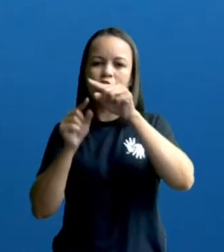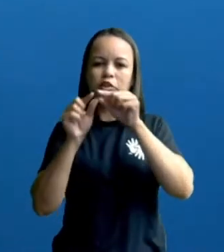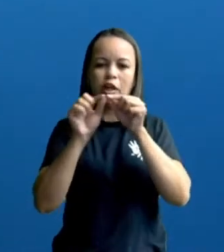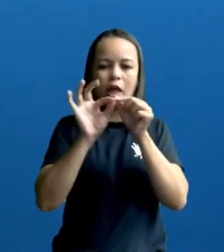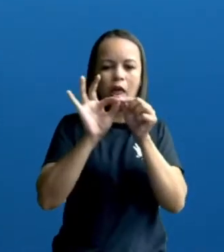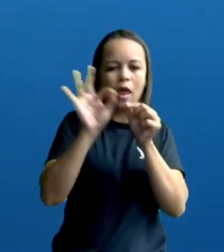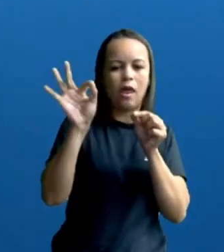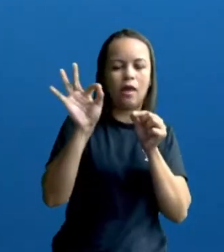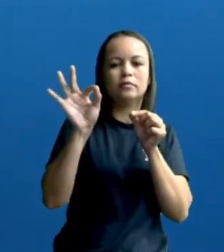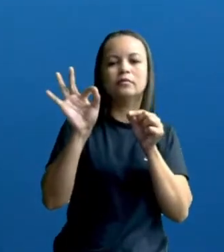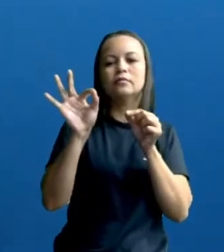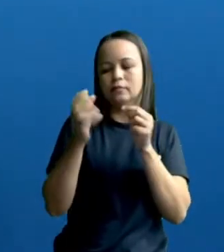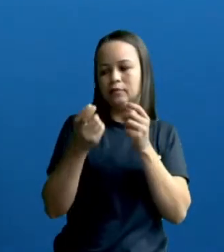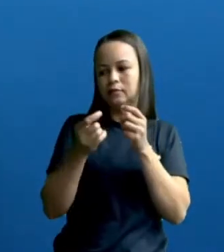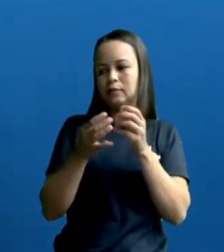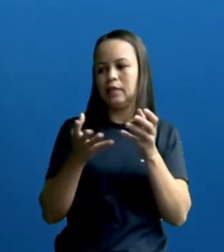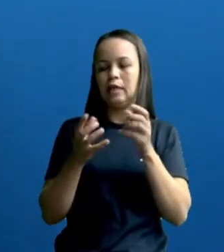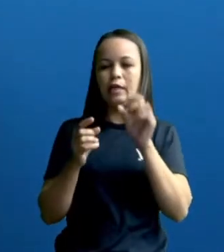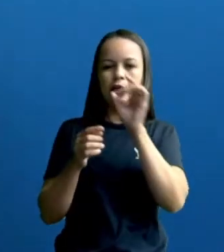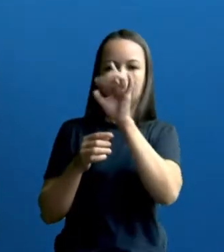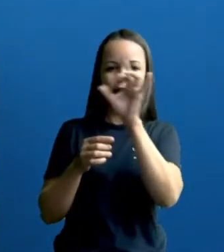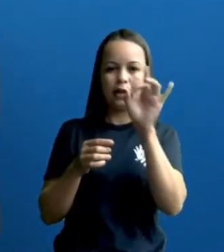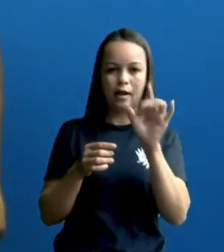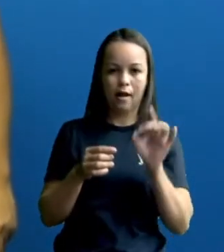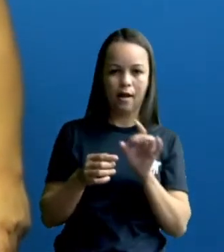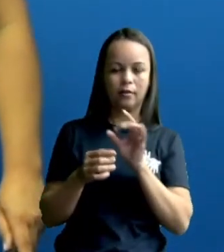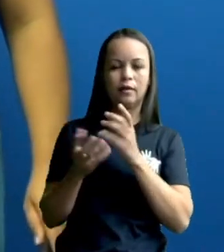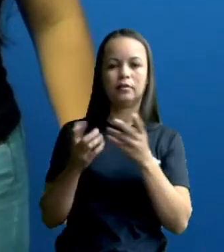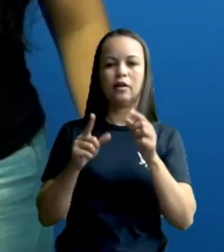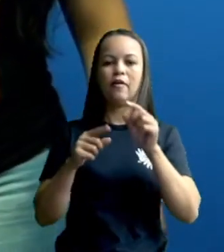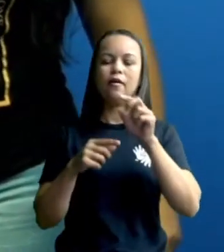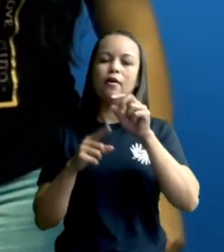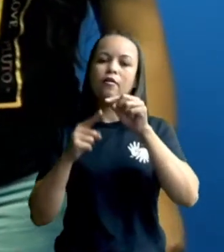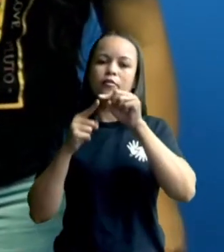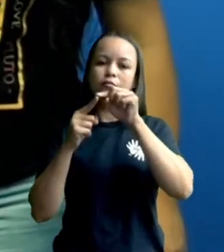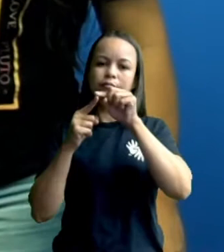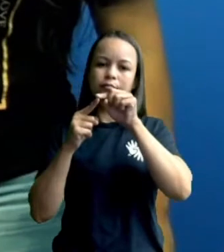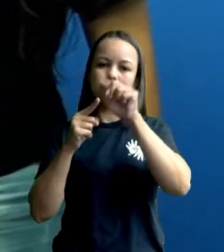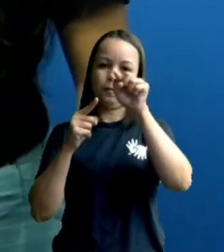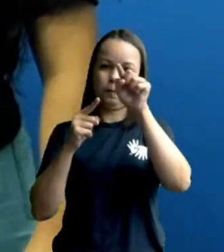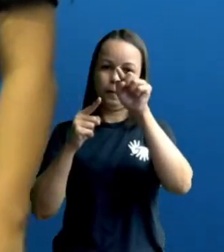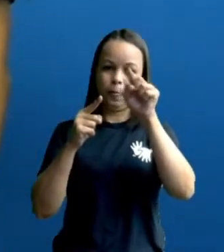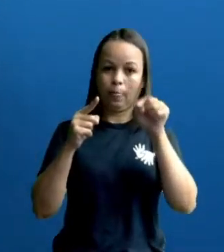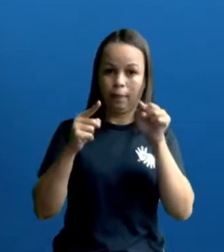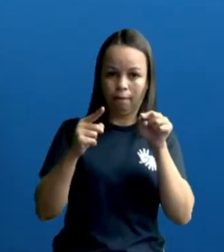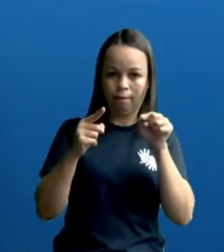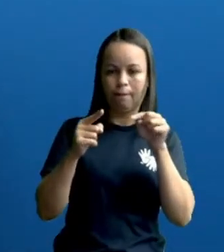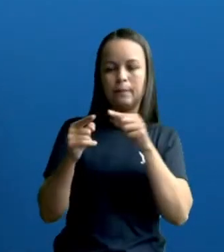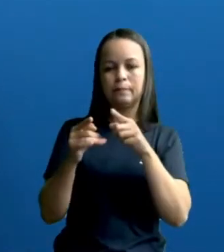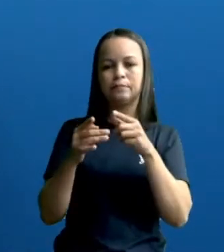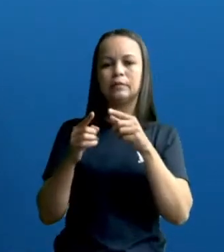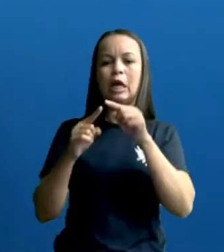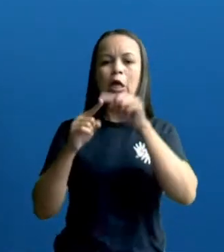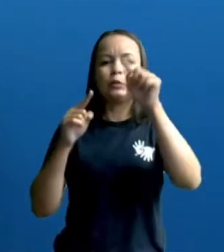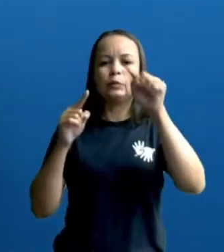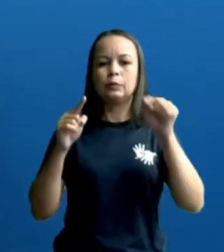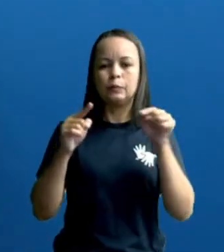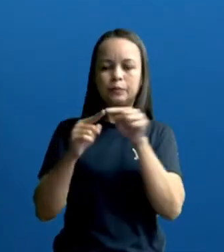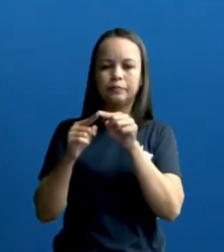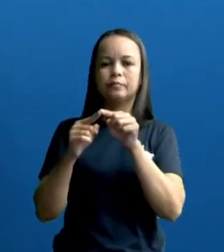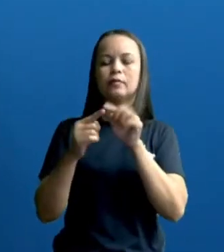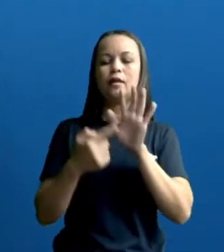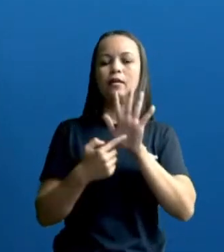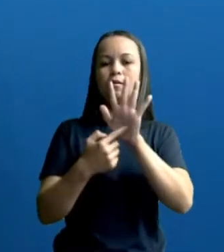esse segmento, ó, em cada vértice do triângulo. Então, ele aqui mostra o